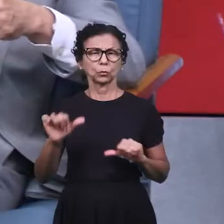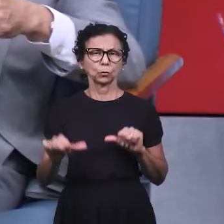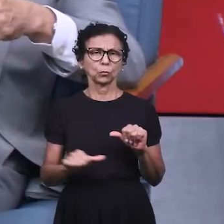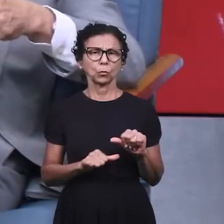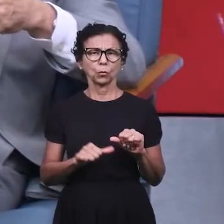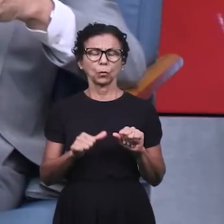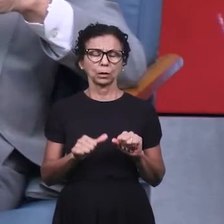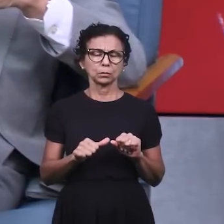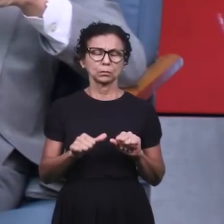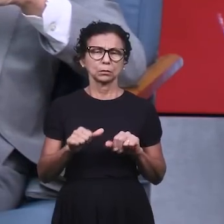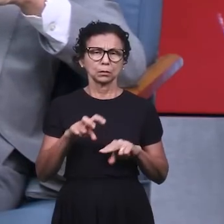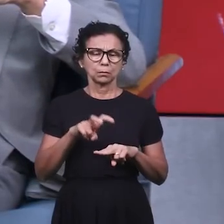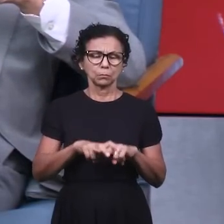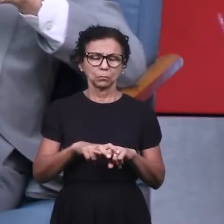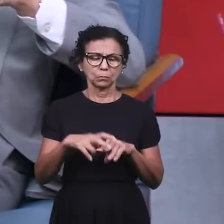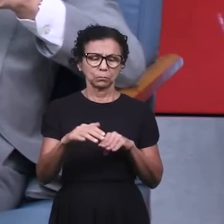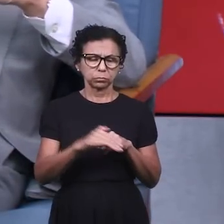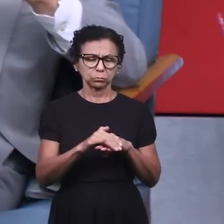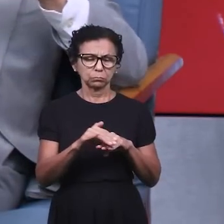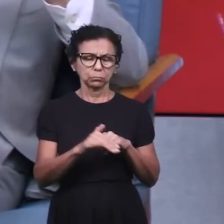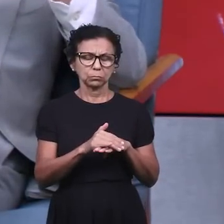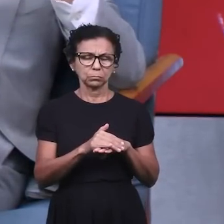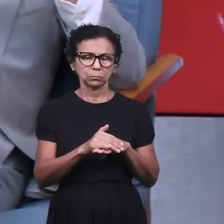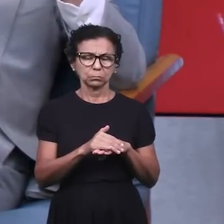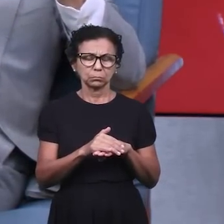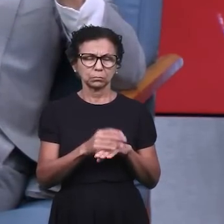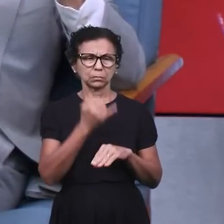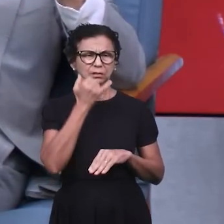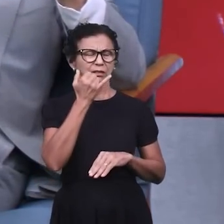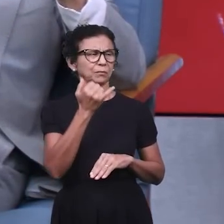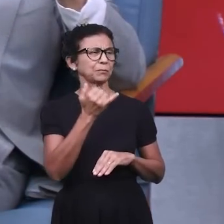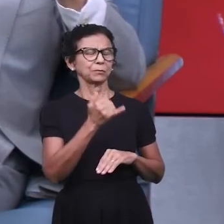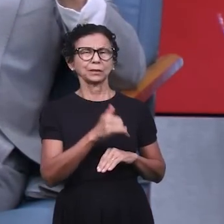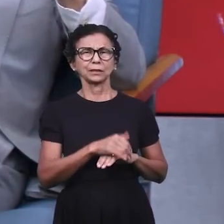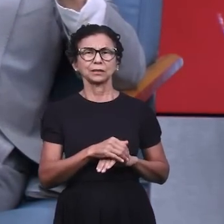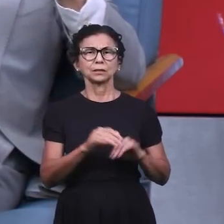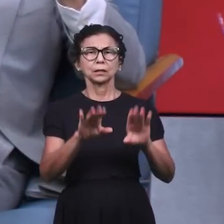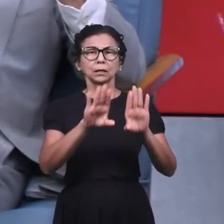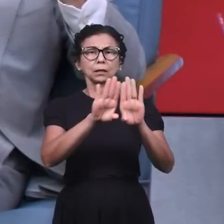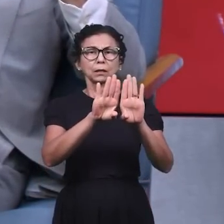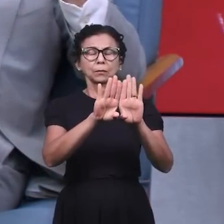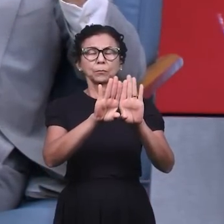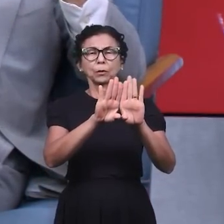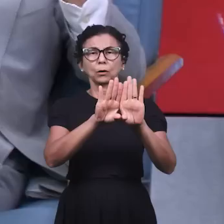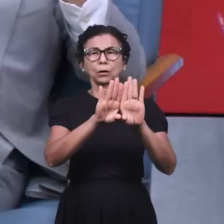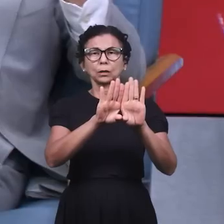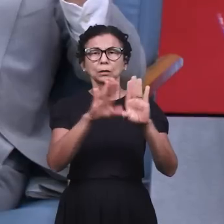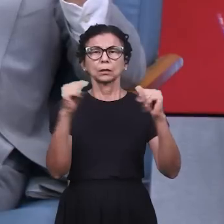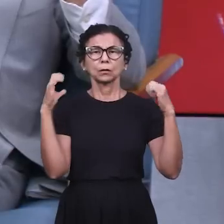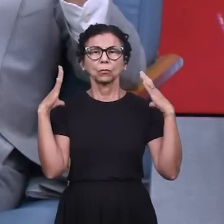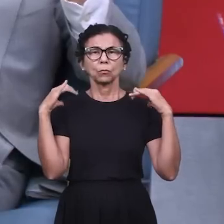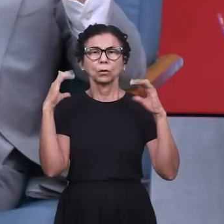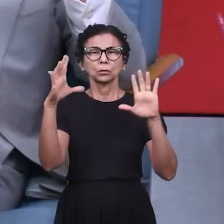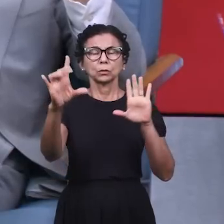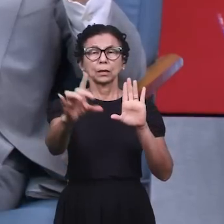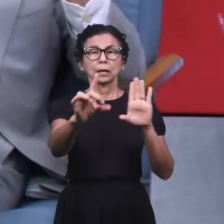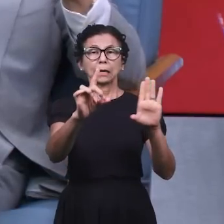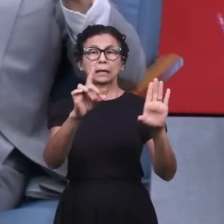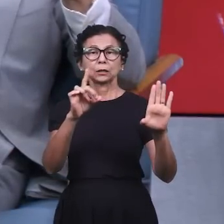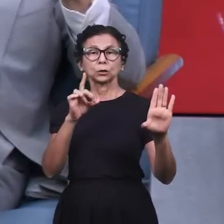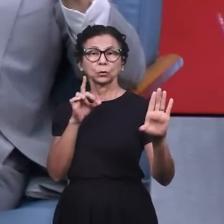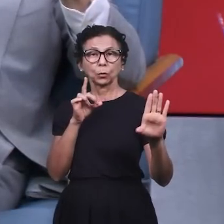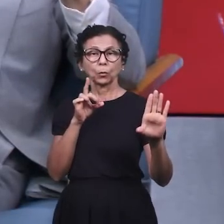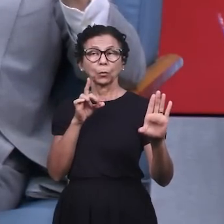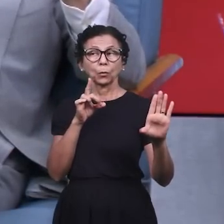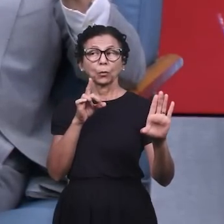quando ele estava lá calçando o seu sapato, de repente, na porta entrou um anjo e começou a